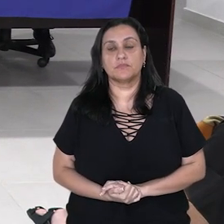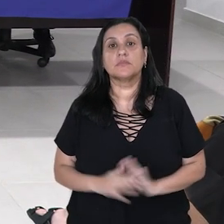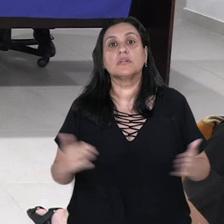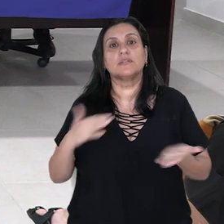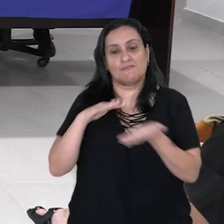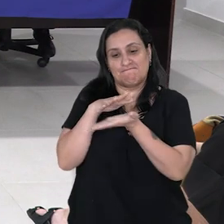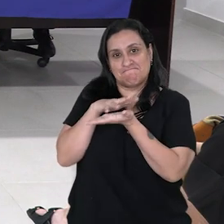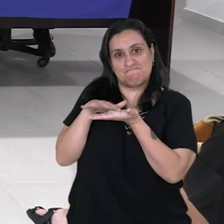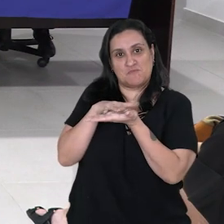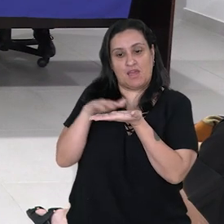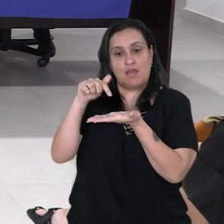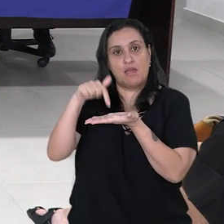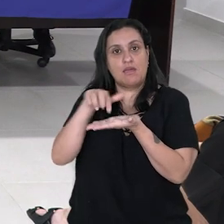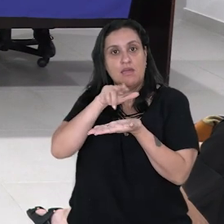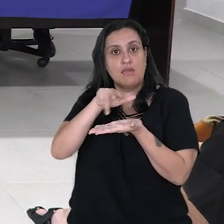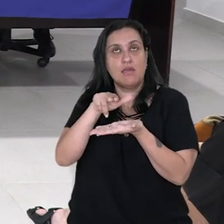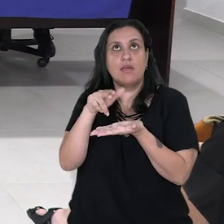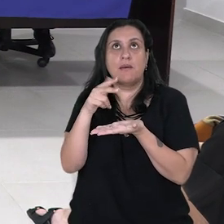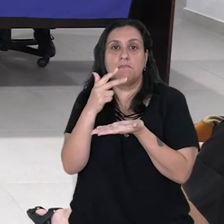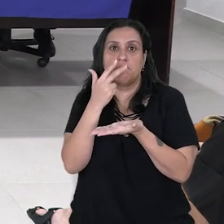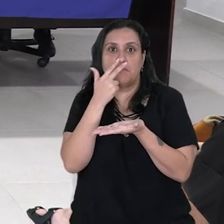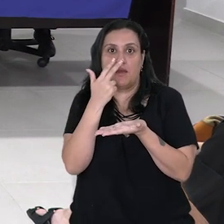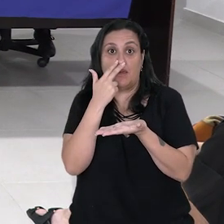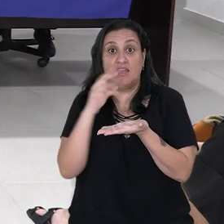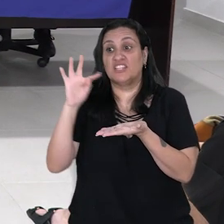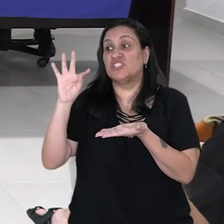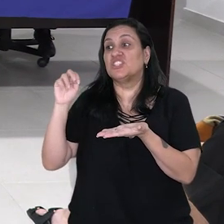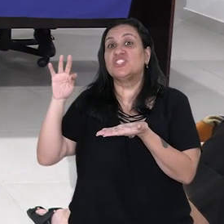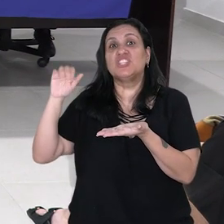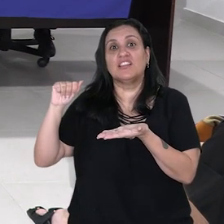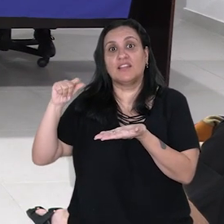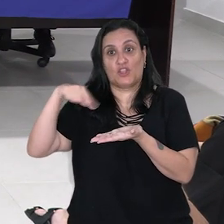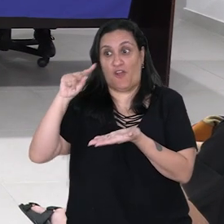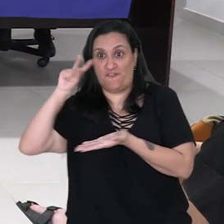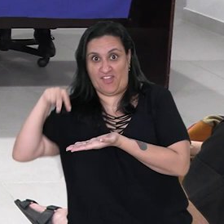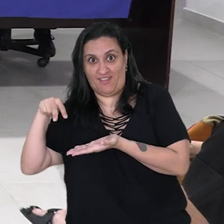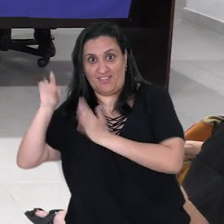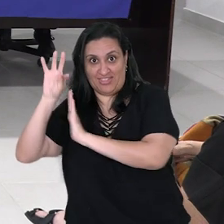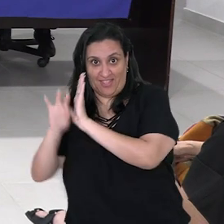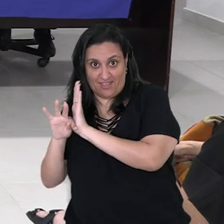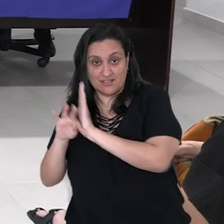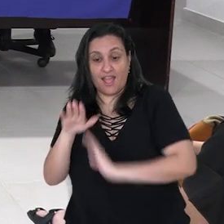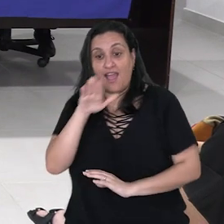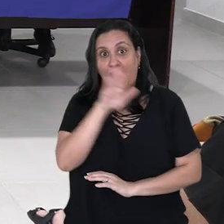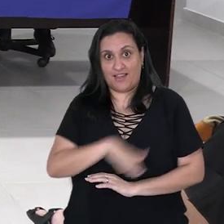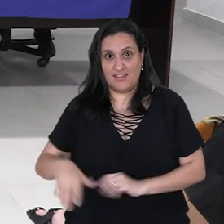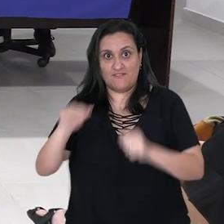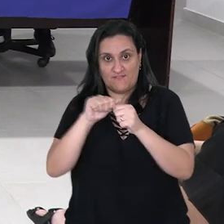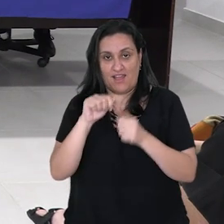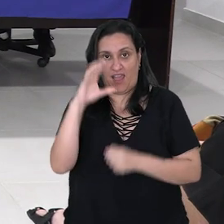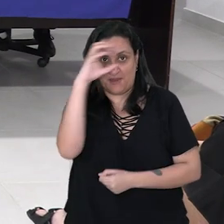O Braille, ele nada mais é do que a tinta para a gente. Então, a criança, para ser